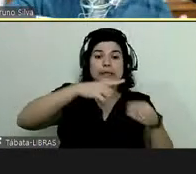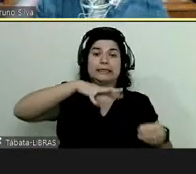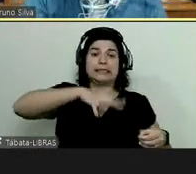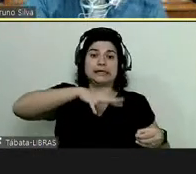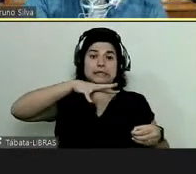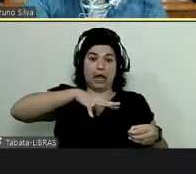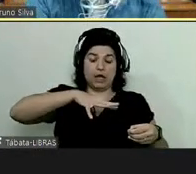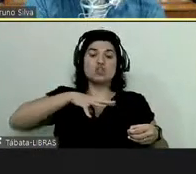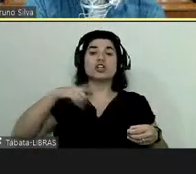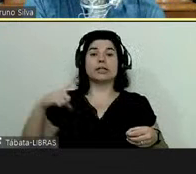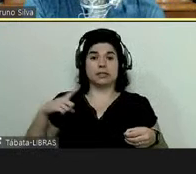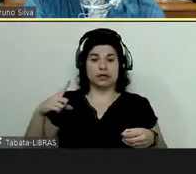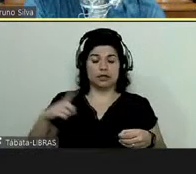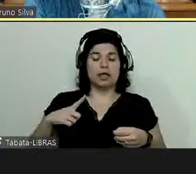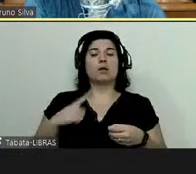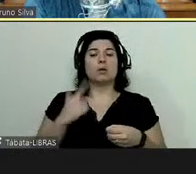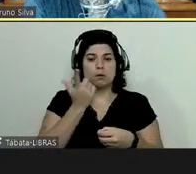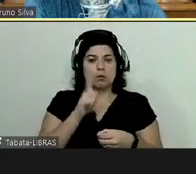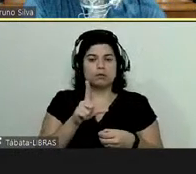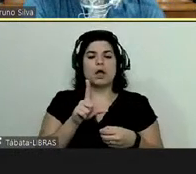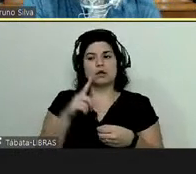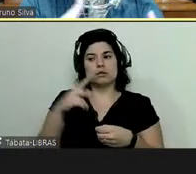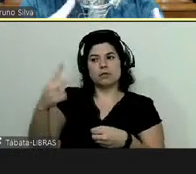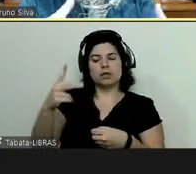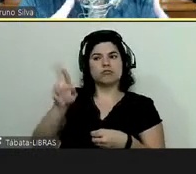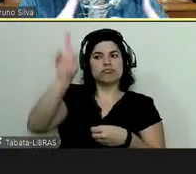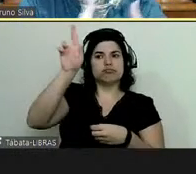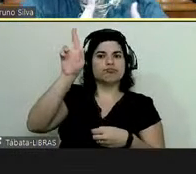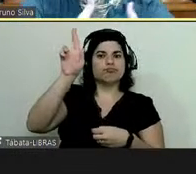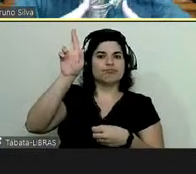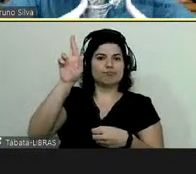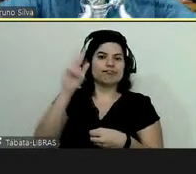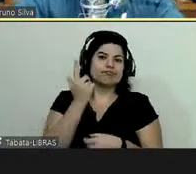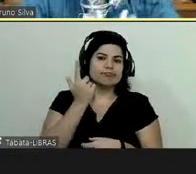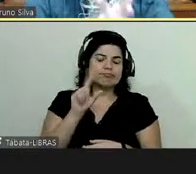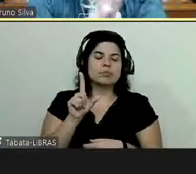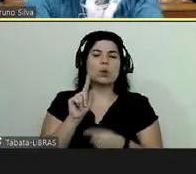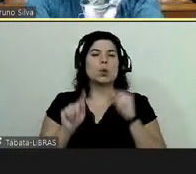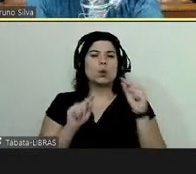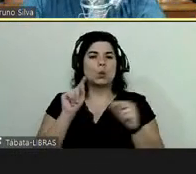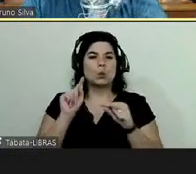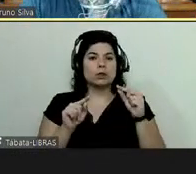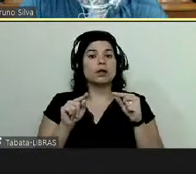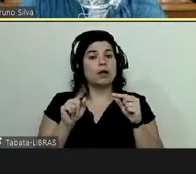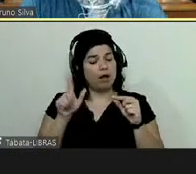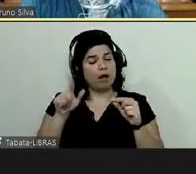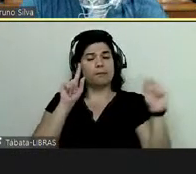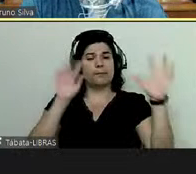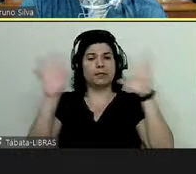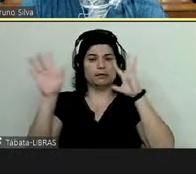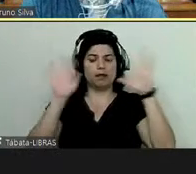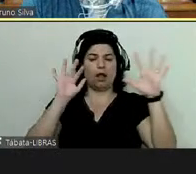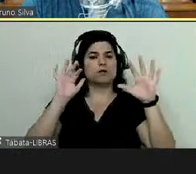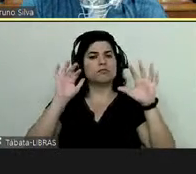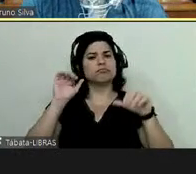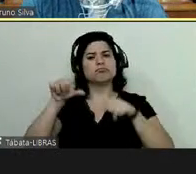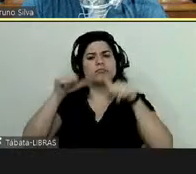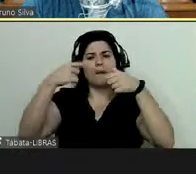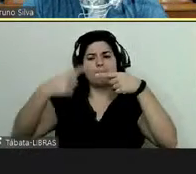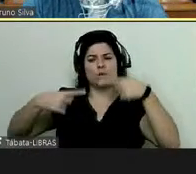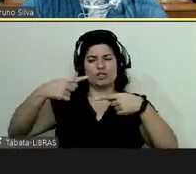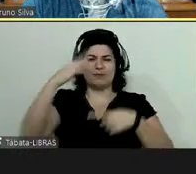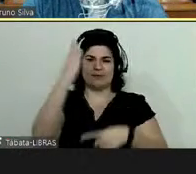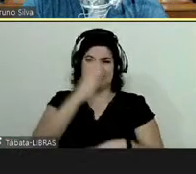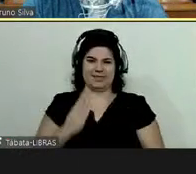vistos como o grande entrave da política no Brasil que eram visto como o grande fator a ser pensado na política brasileira